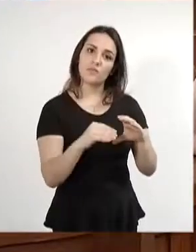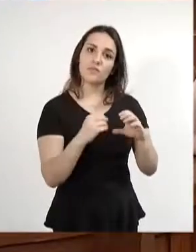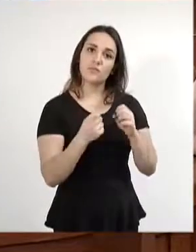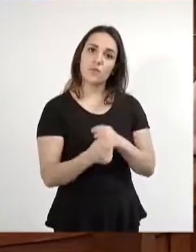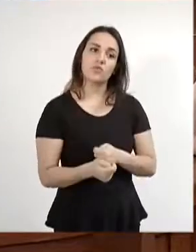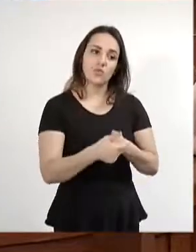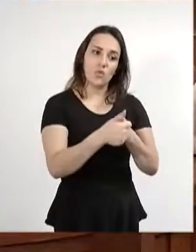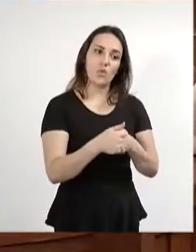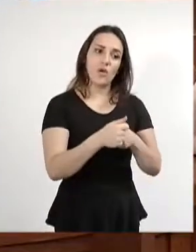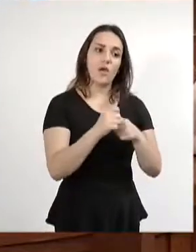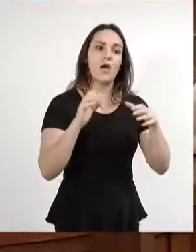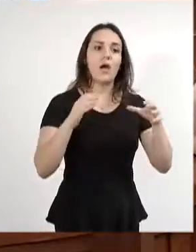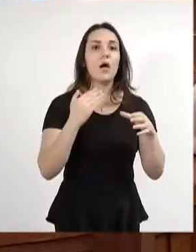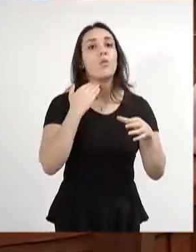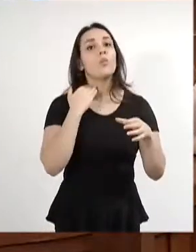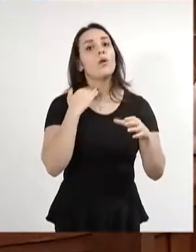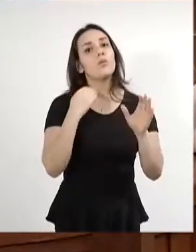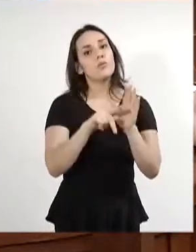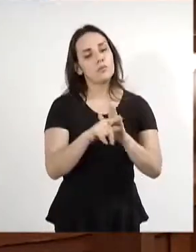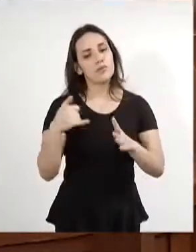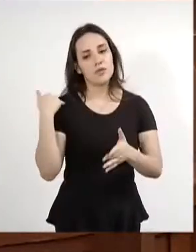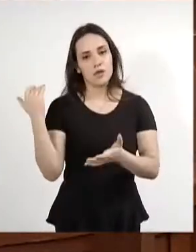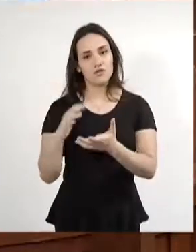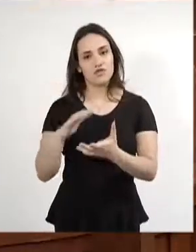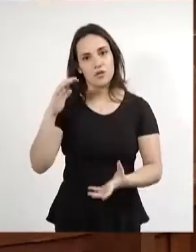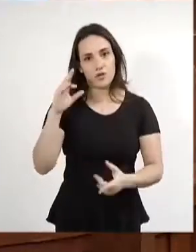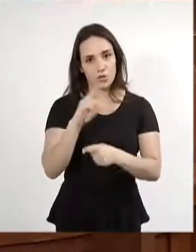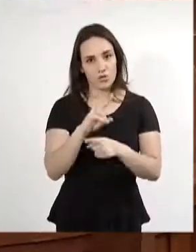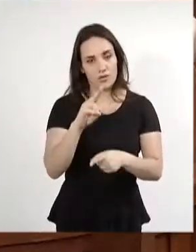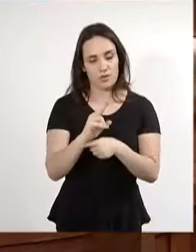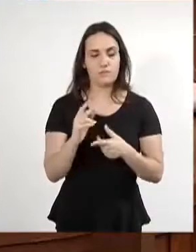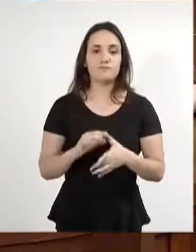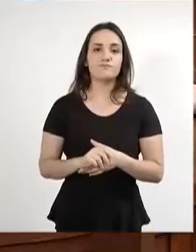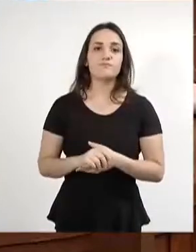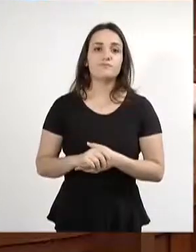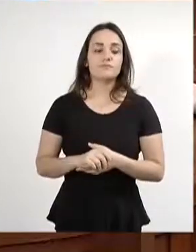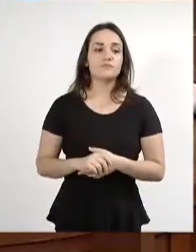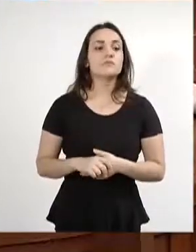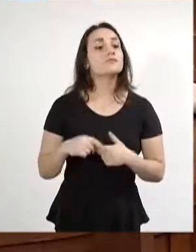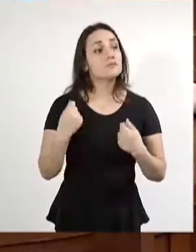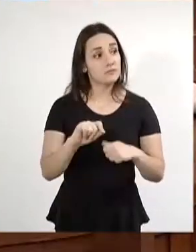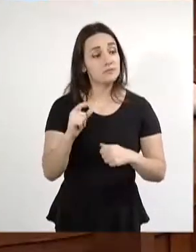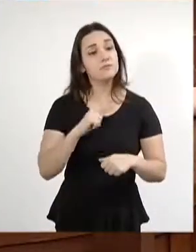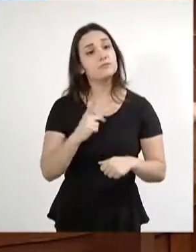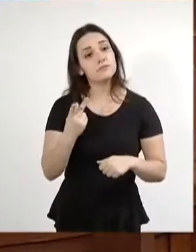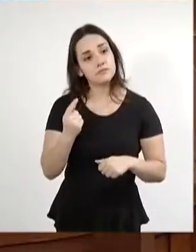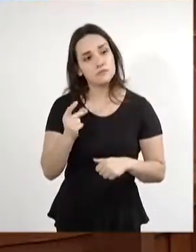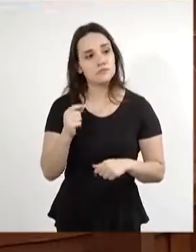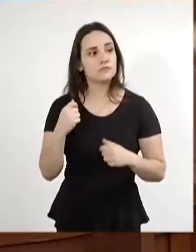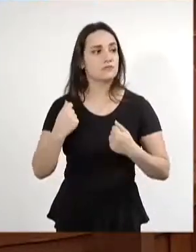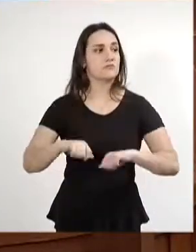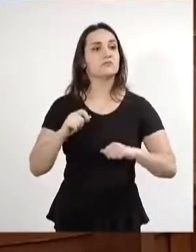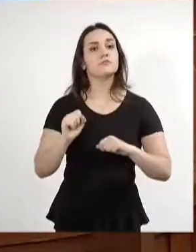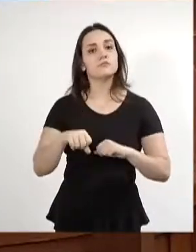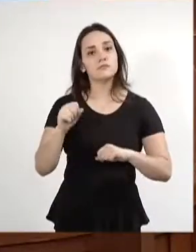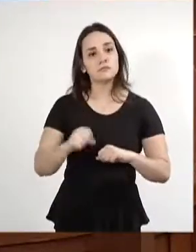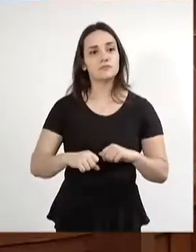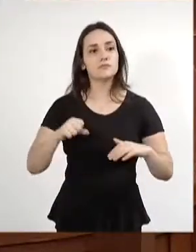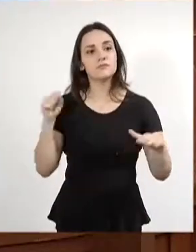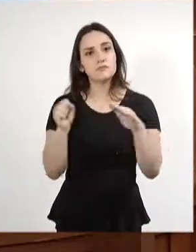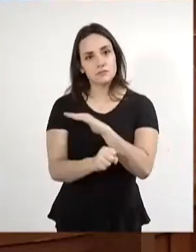ao Fundo Estadual do Idoso, para que nós possamos ter recursos e